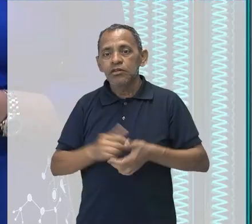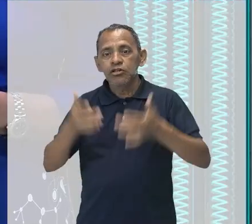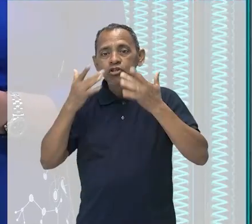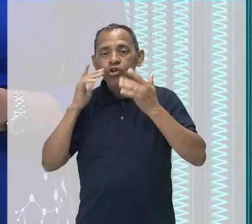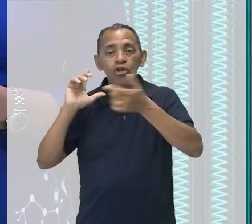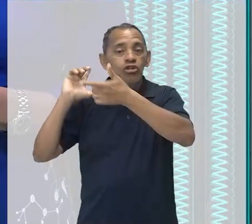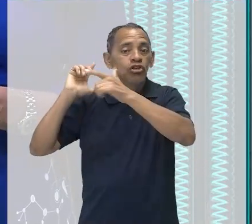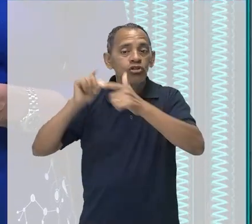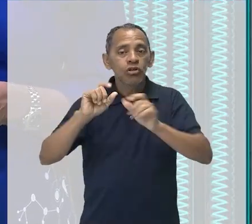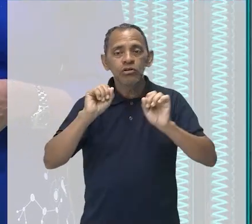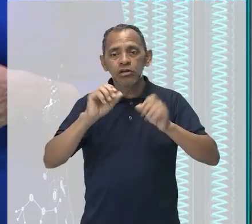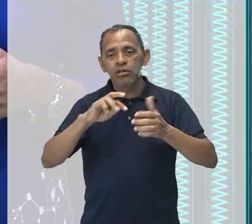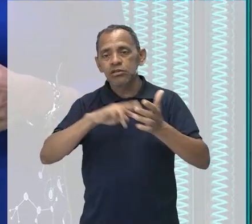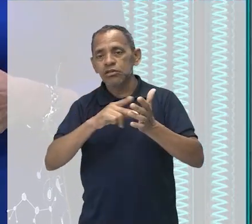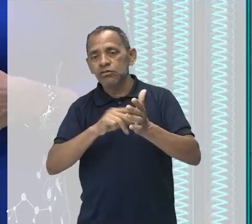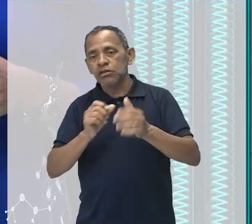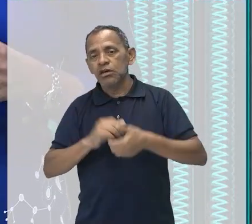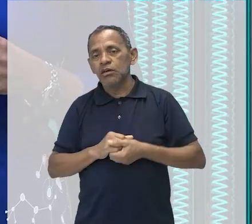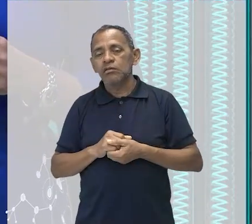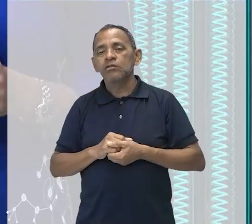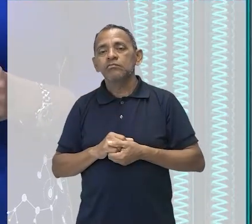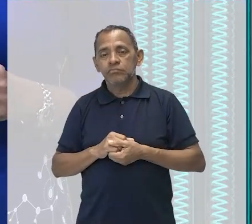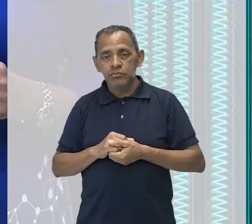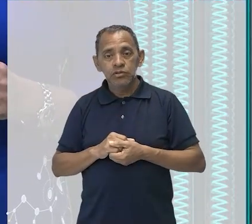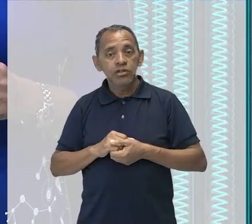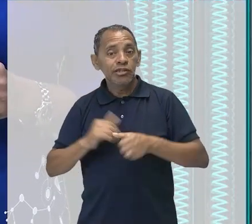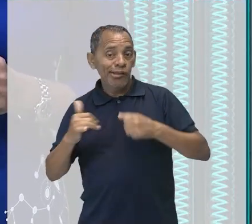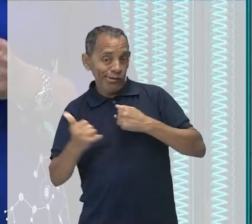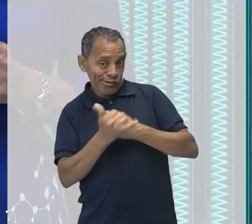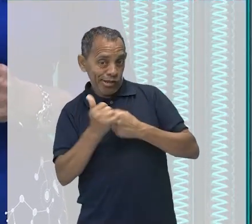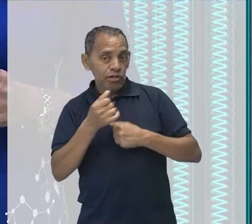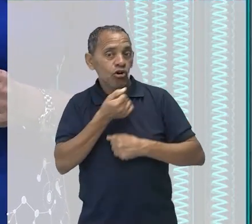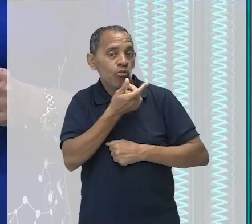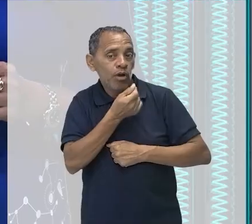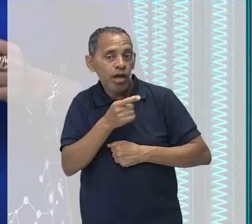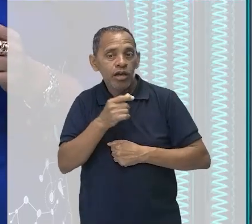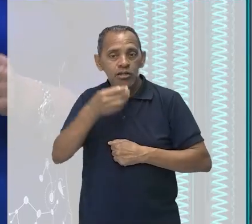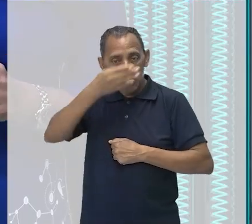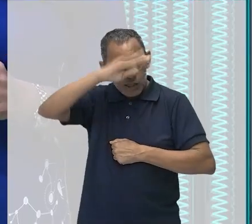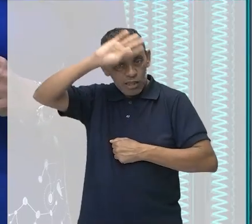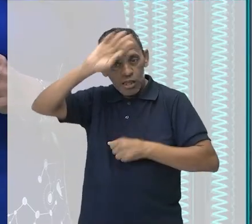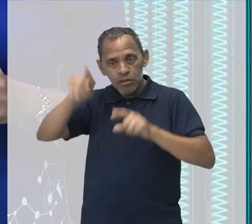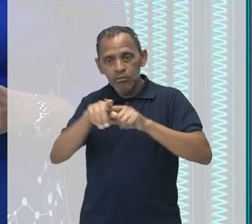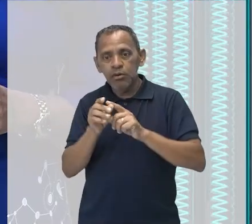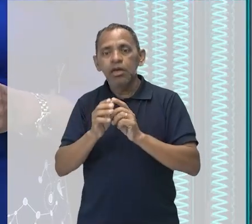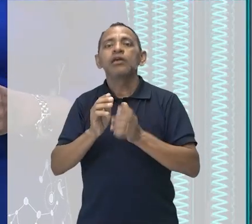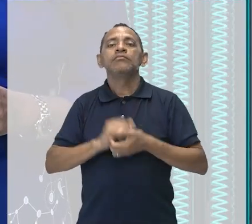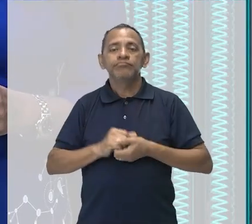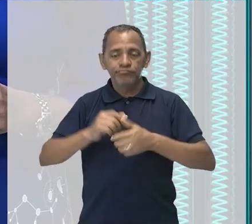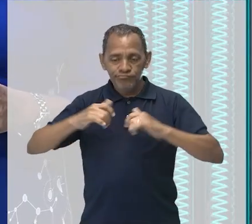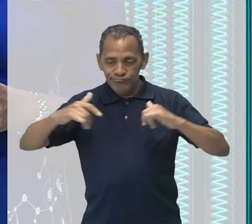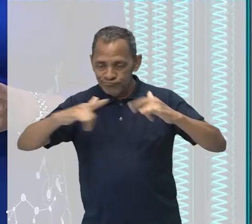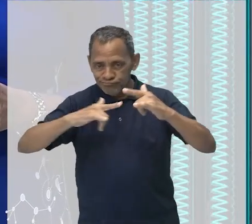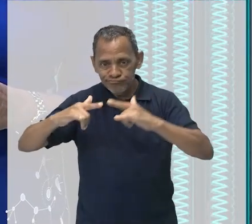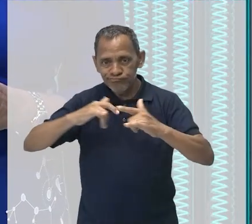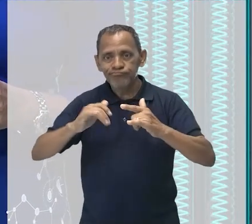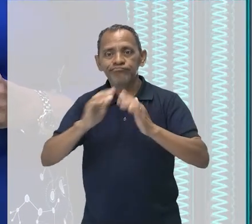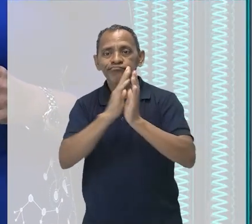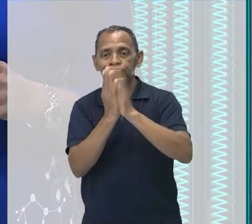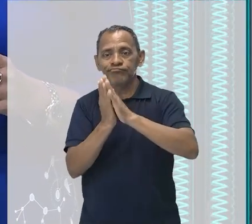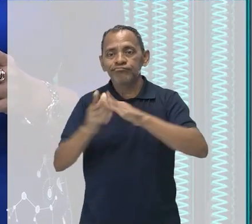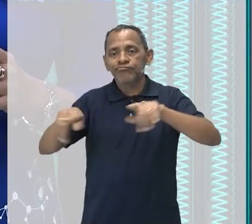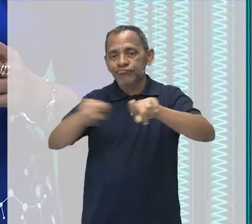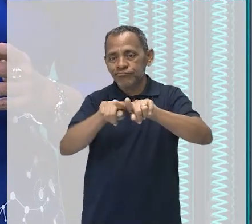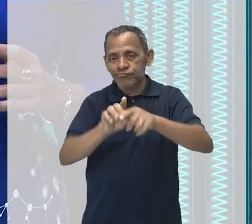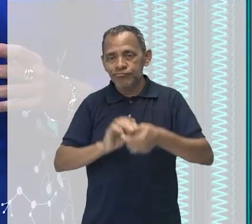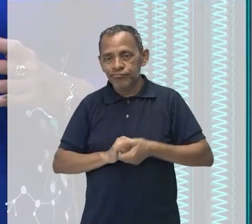teatro tradicional. Então, ele engloba a tragédia, a comédia, drama, teatro de marionete e